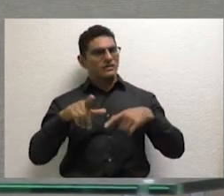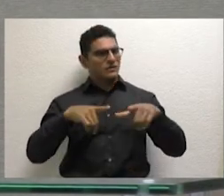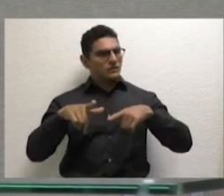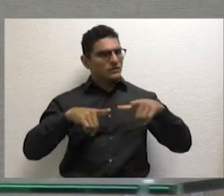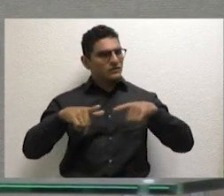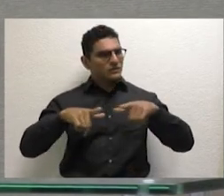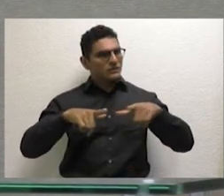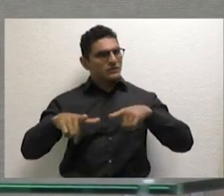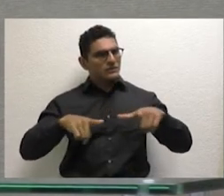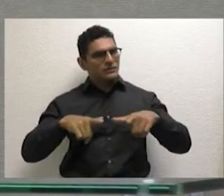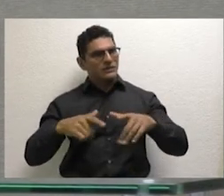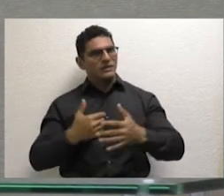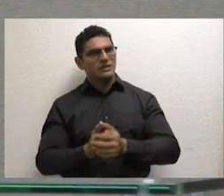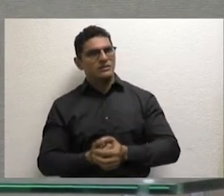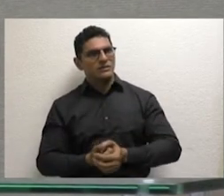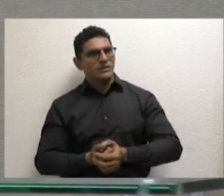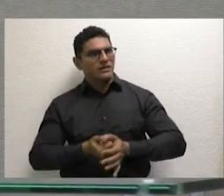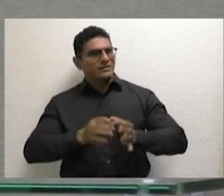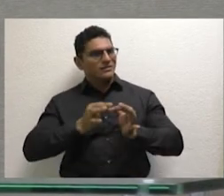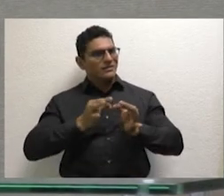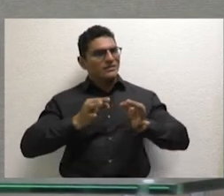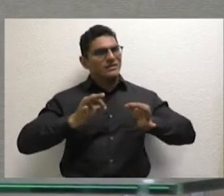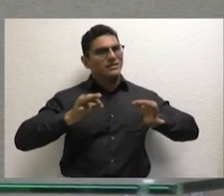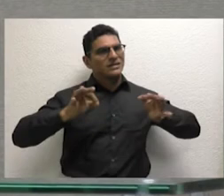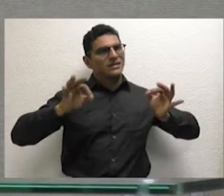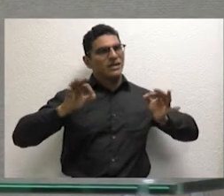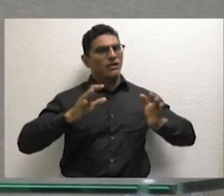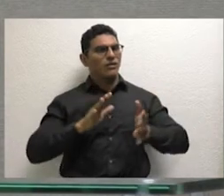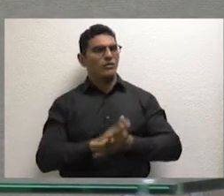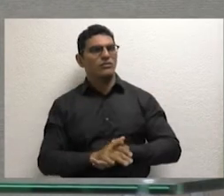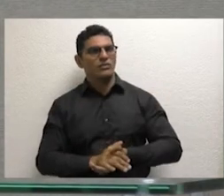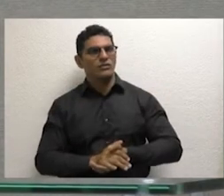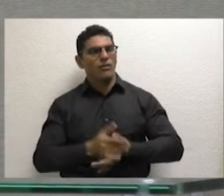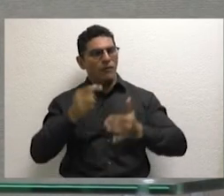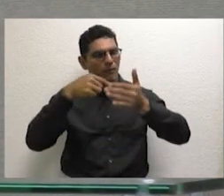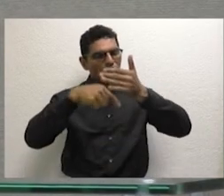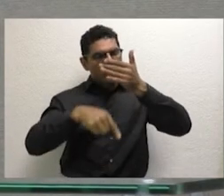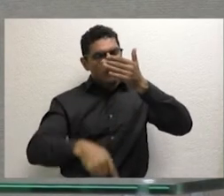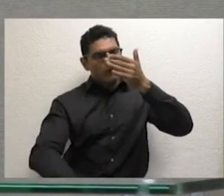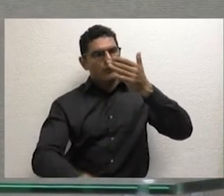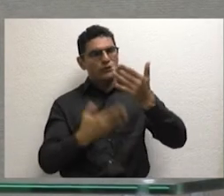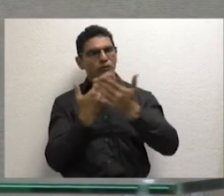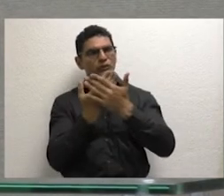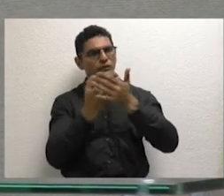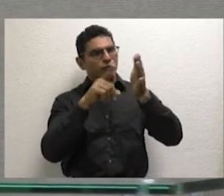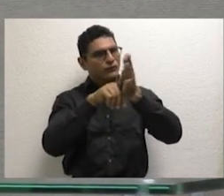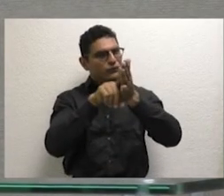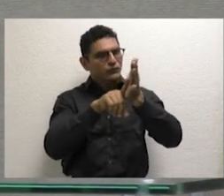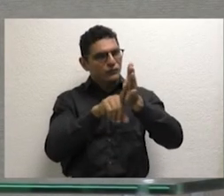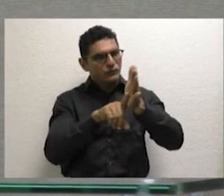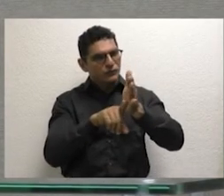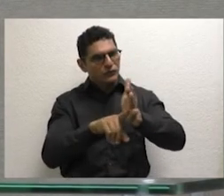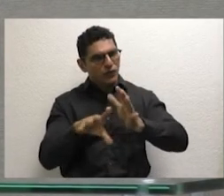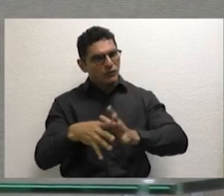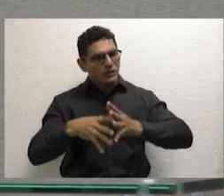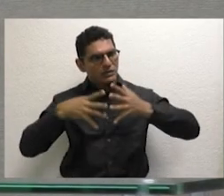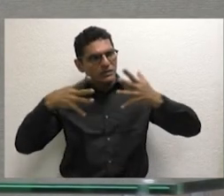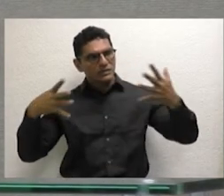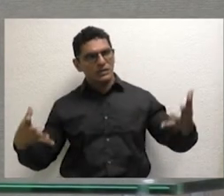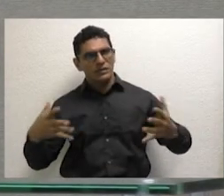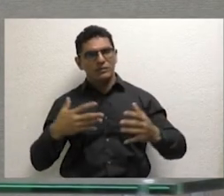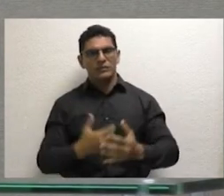mais longo mais profundo mais amplo